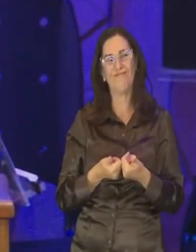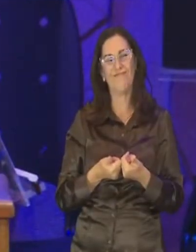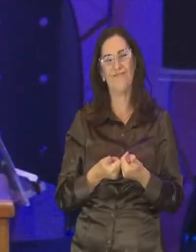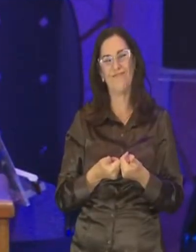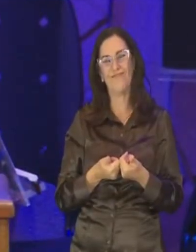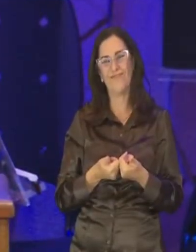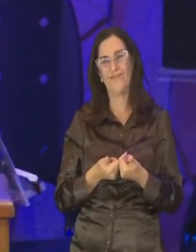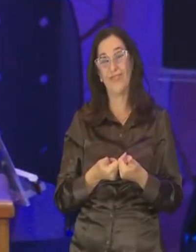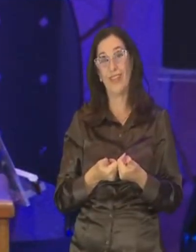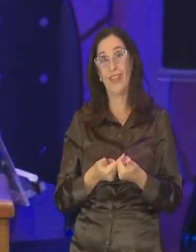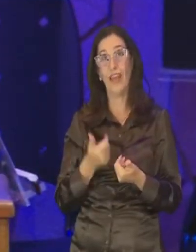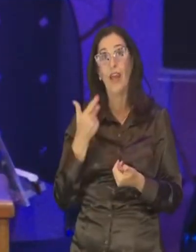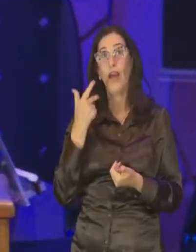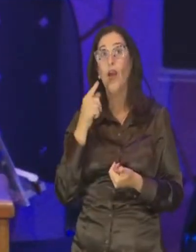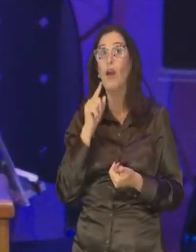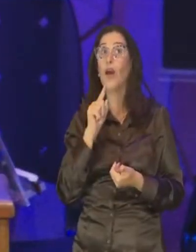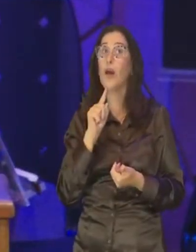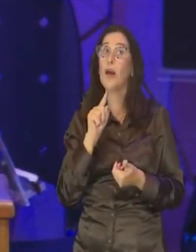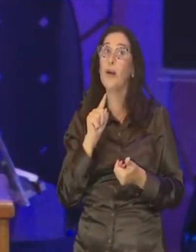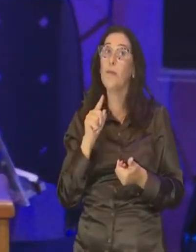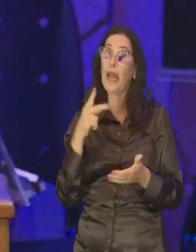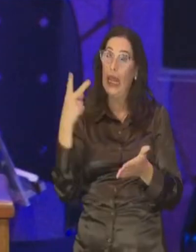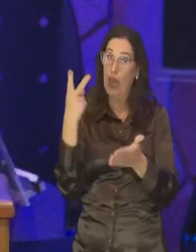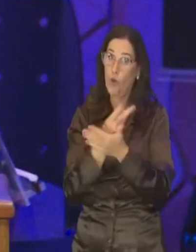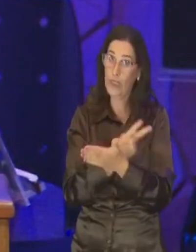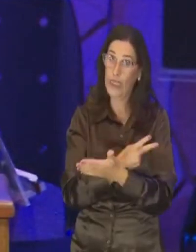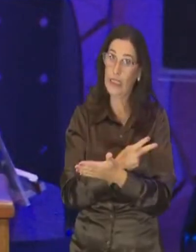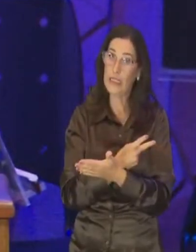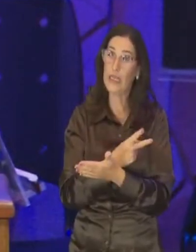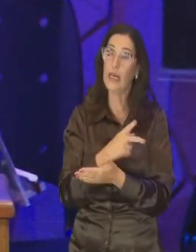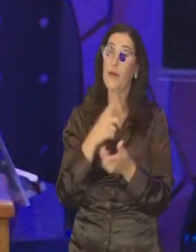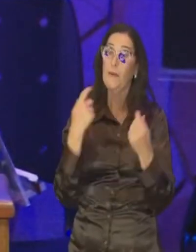Para isso, meu irmão, nós precisamos ter fé.